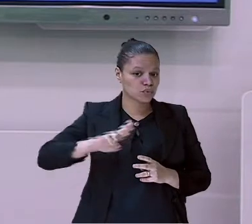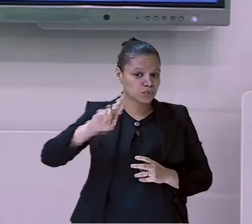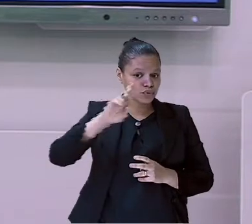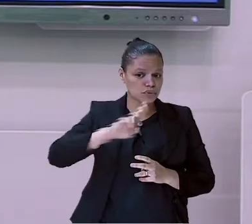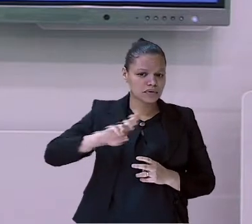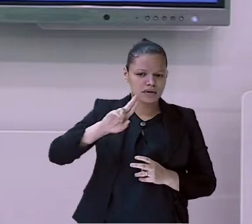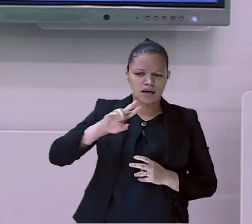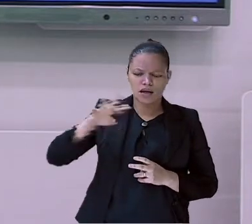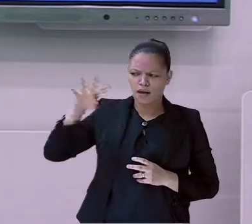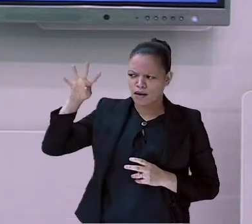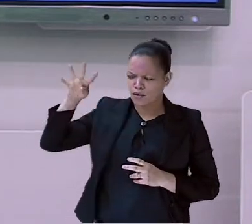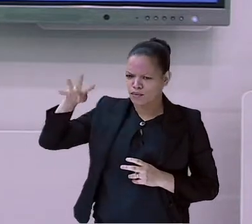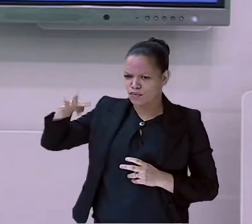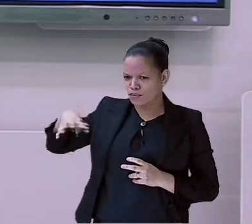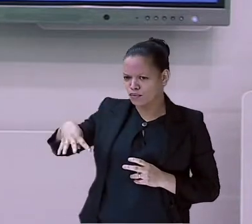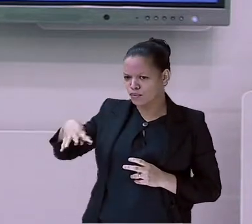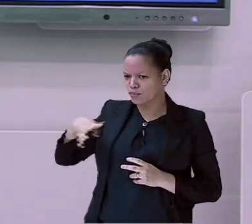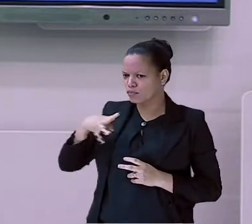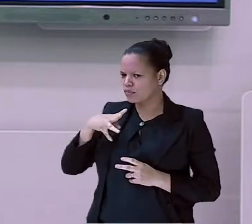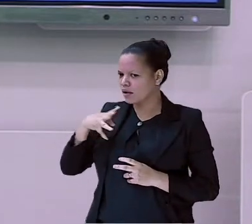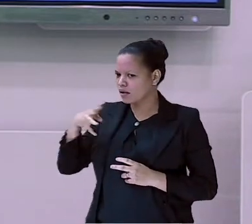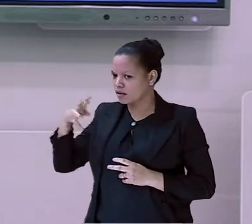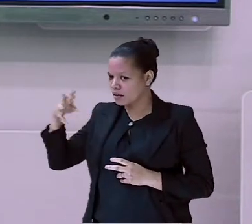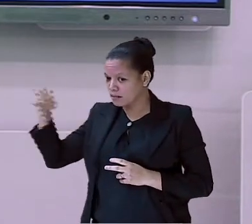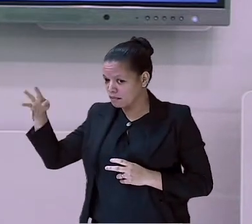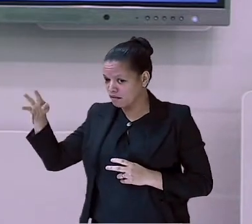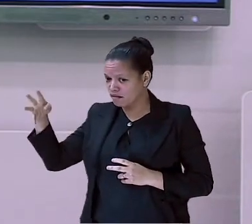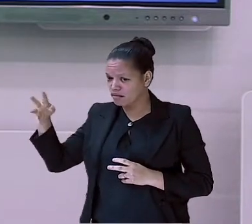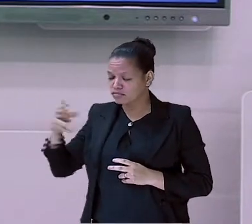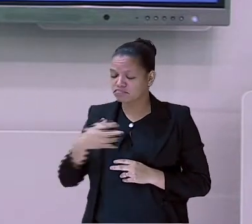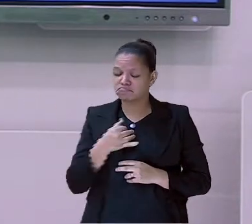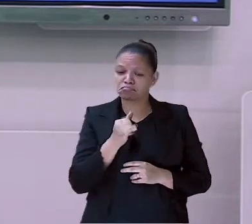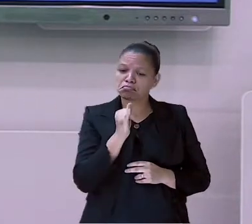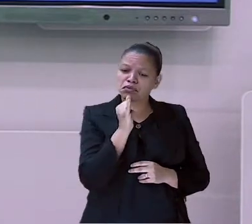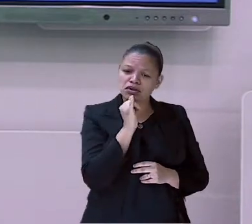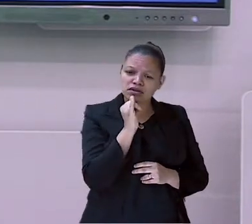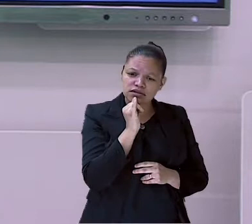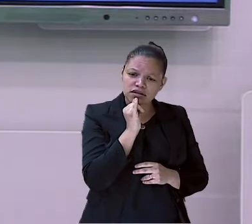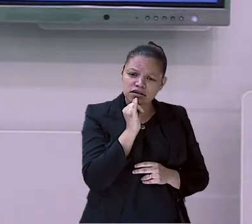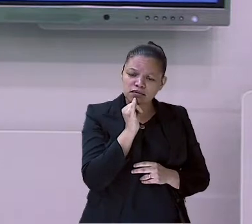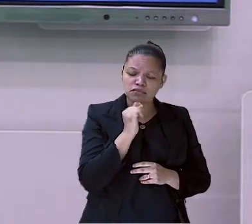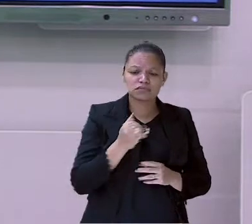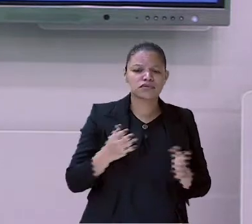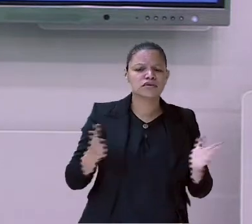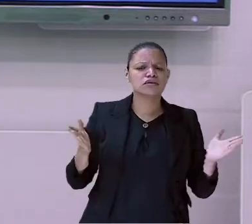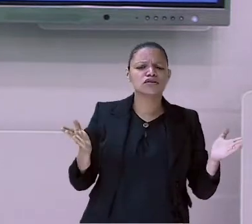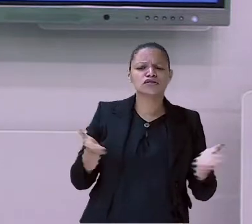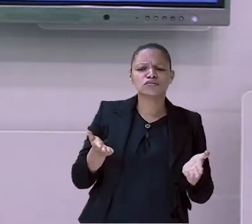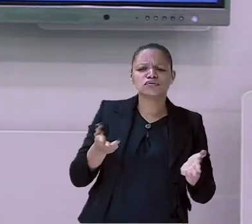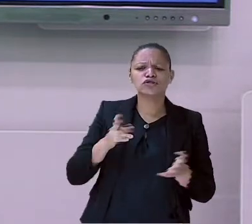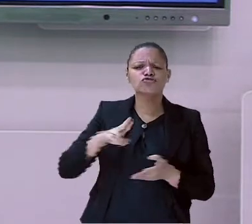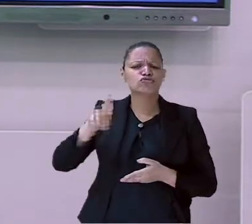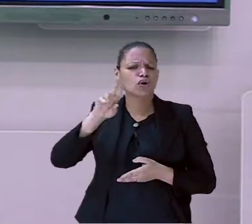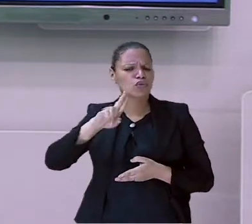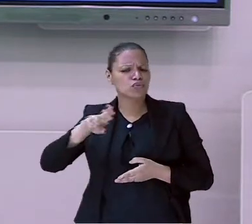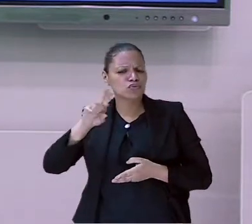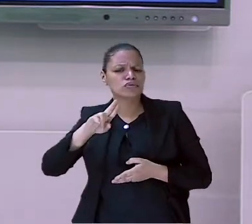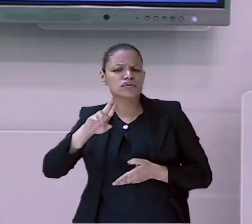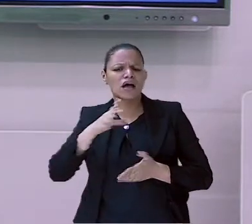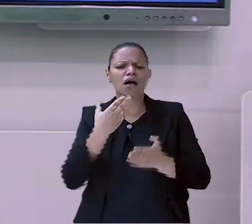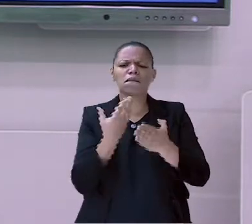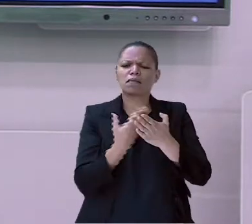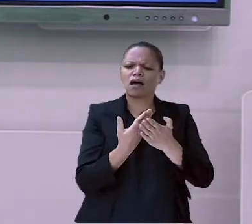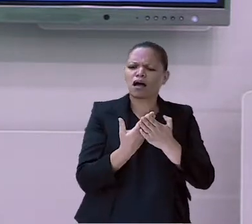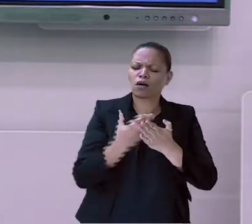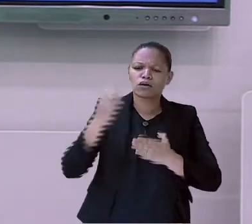tá? Nós vimos na aula de ciências exercícios com tabelas, nós vimos na aula de matemática exercícios com